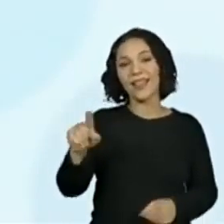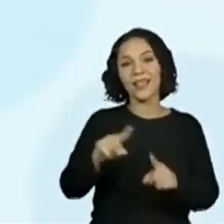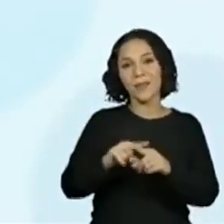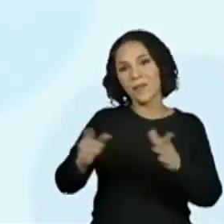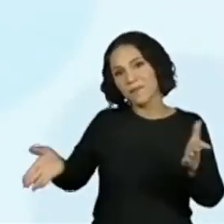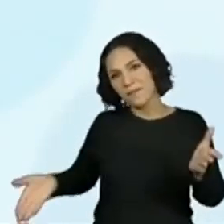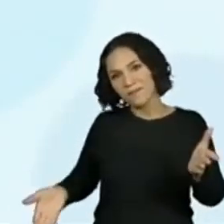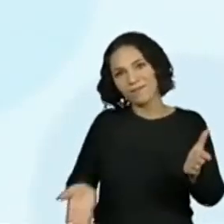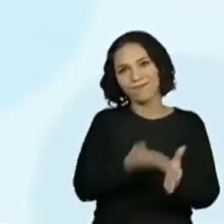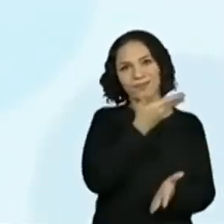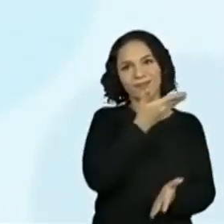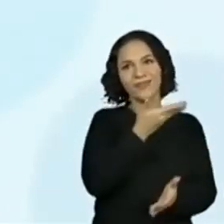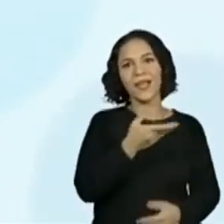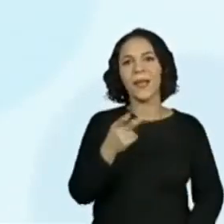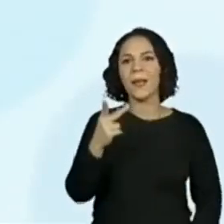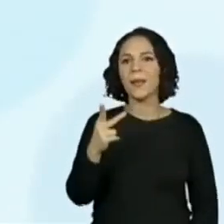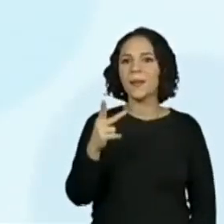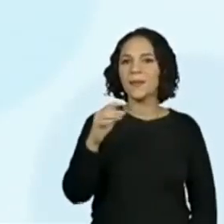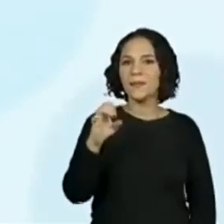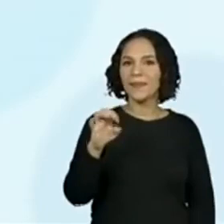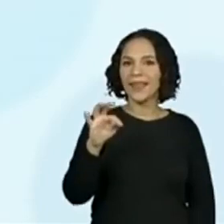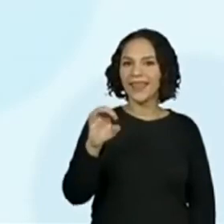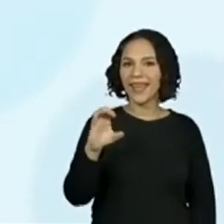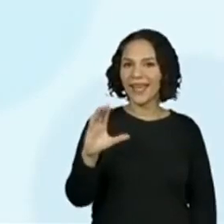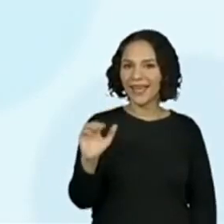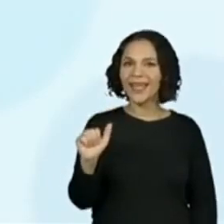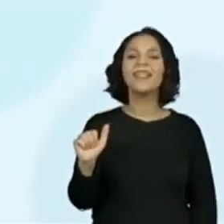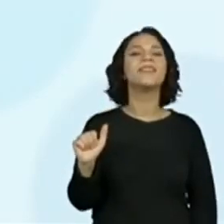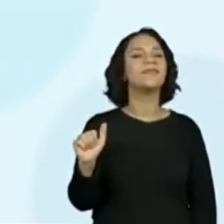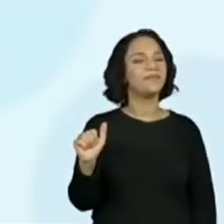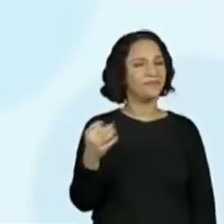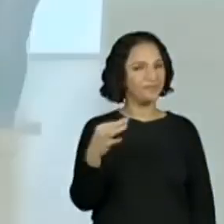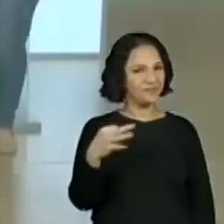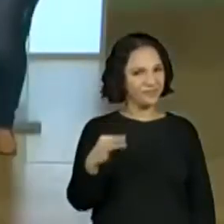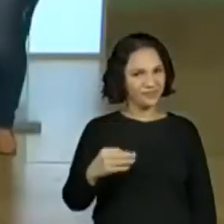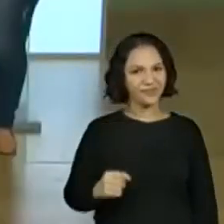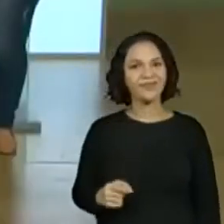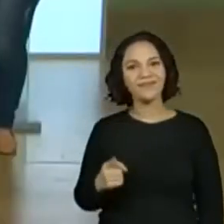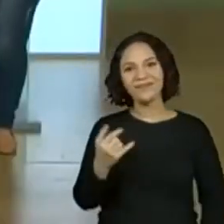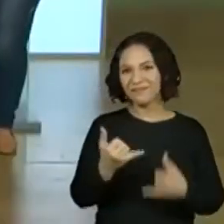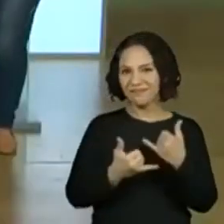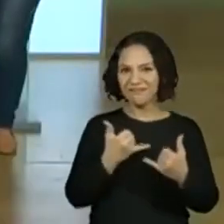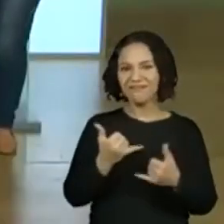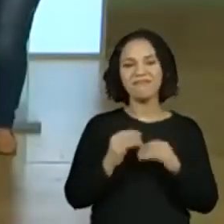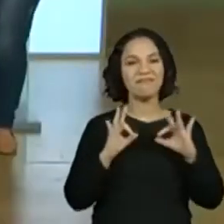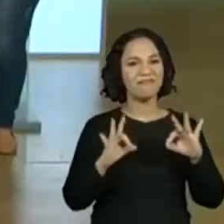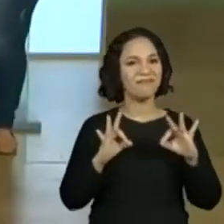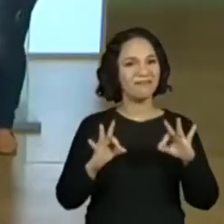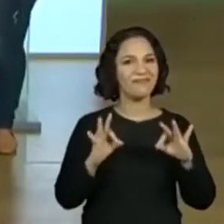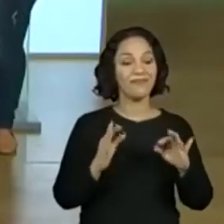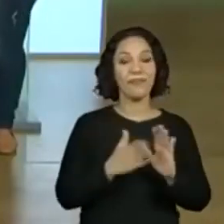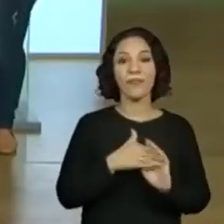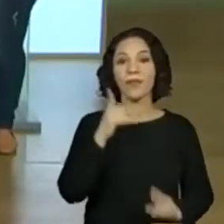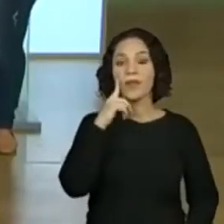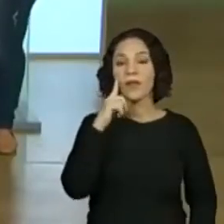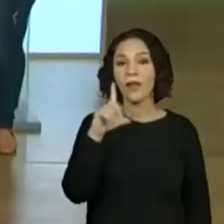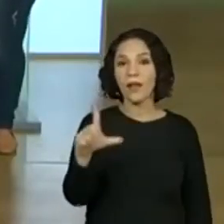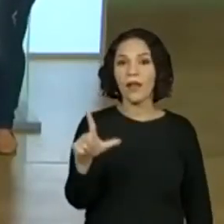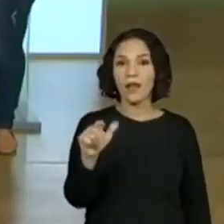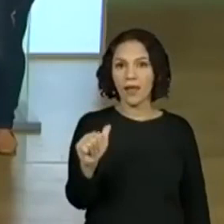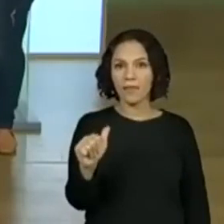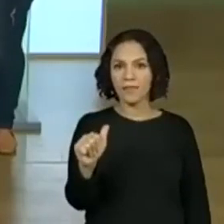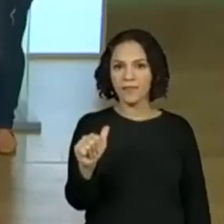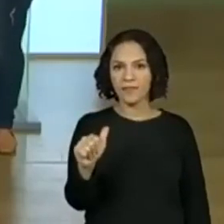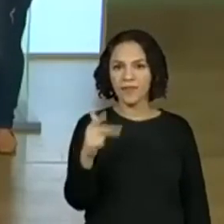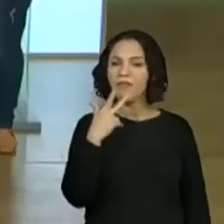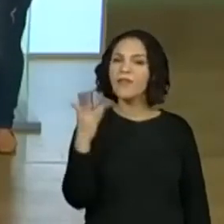ficou pé contente. Agora, eles estão lá com o material e estão ajudando a gente. Lá. O lá, a Giovana falou, vamos